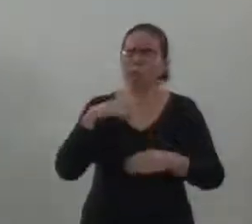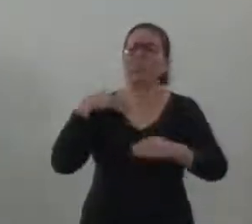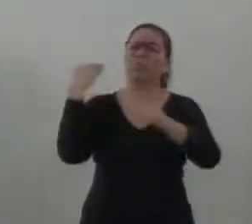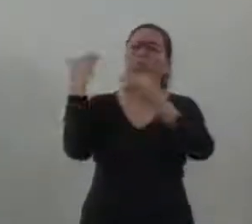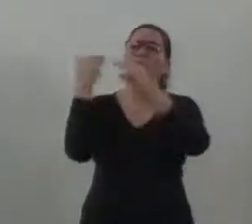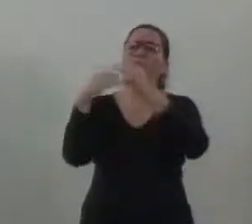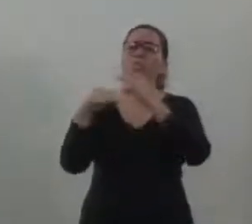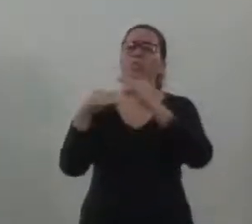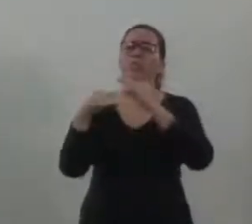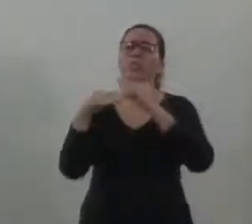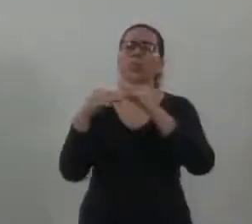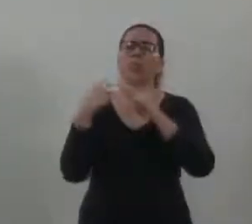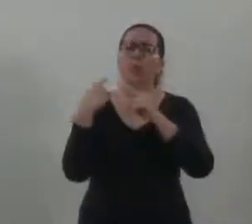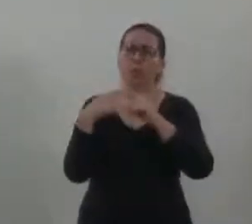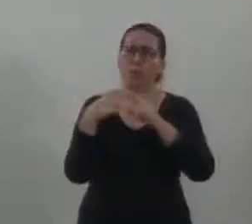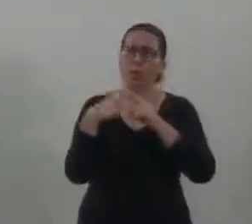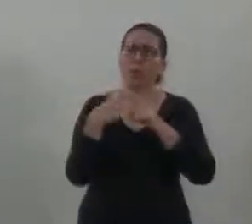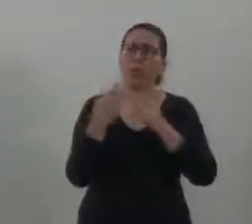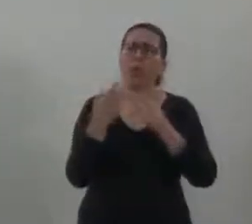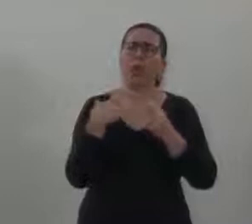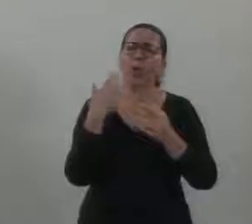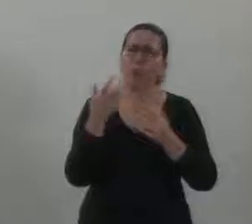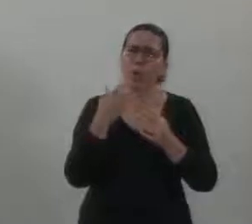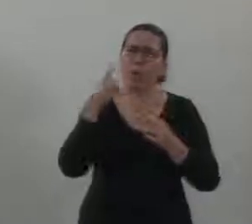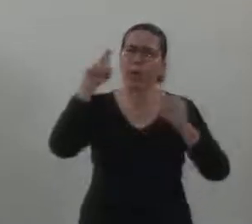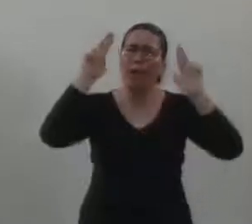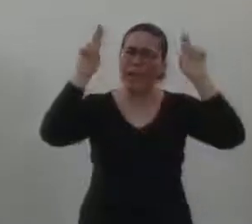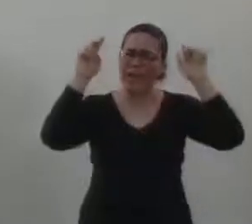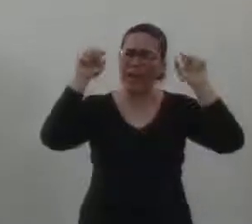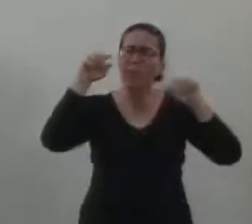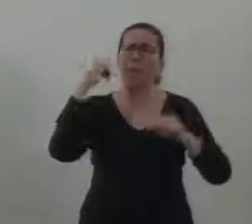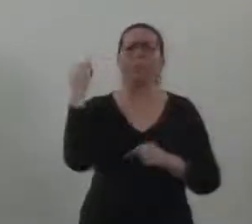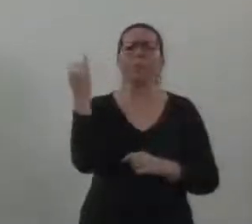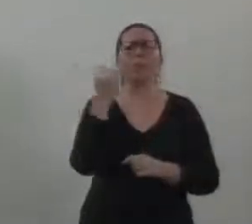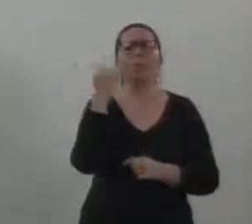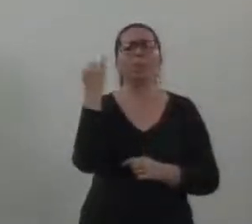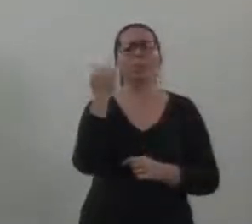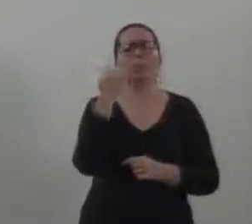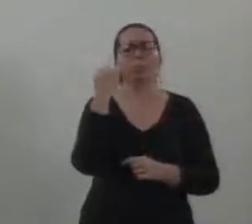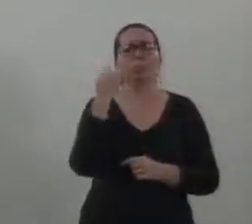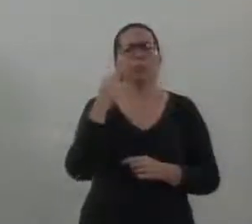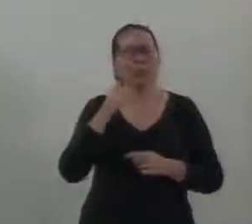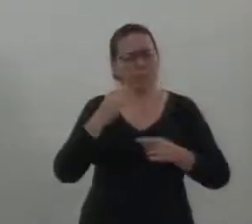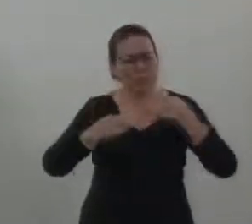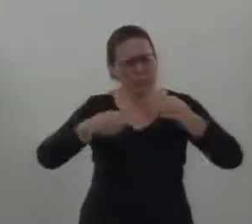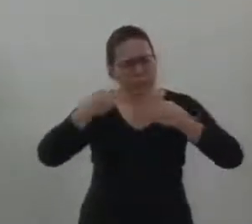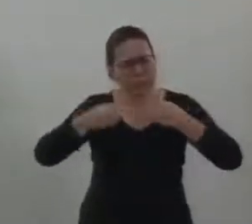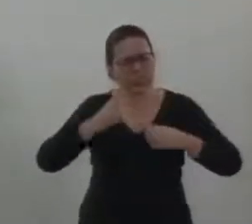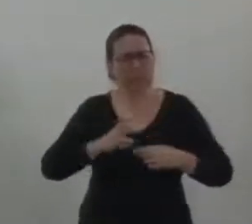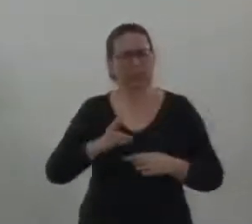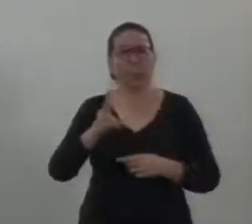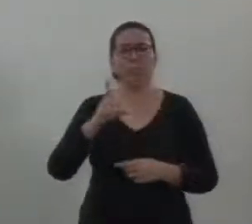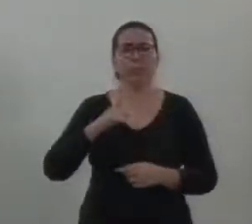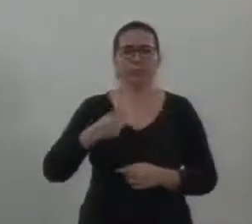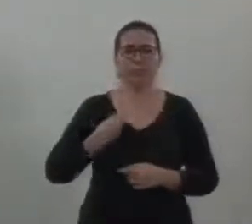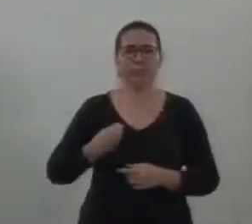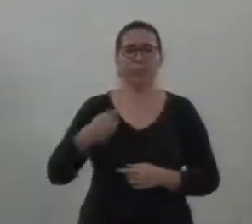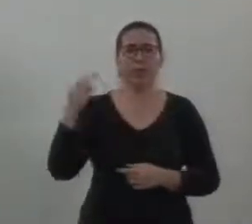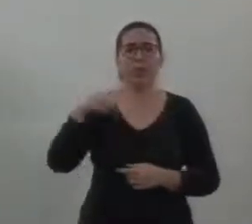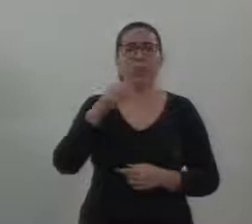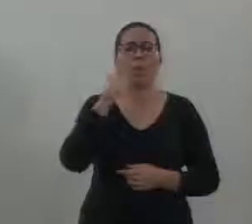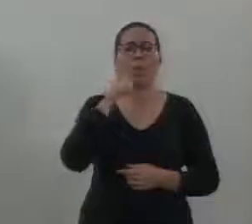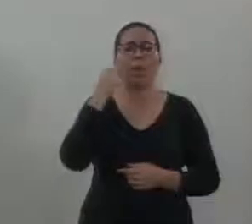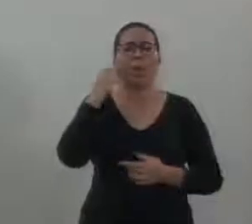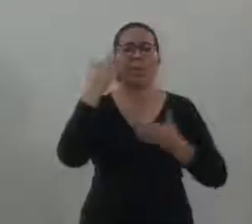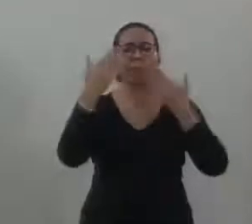porque a intenção é que, de fato, esse tema tão importante cada vez seja mais discutido. Nós teremos a presença aí de uma